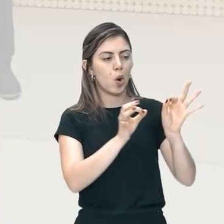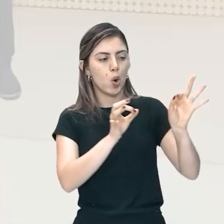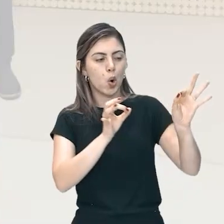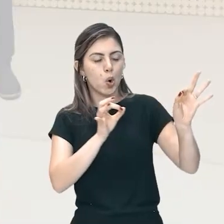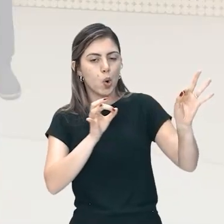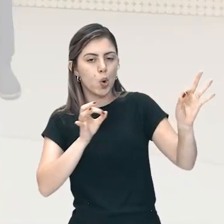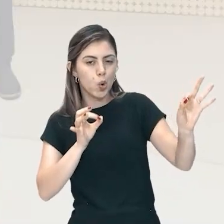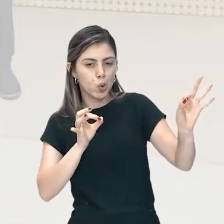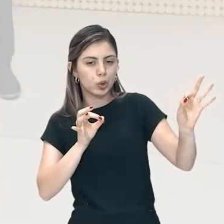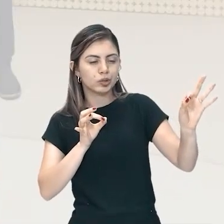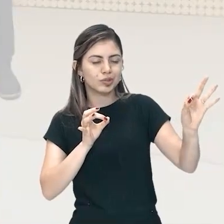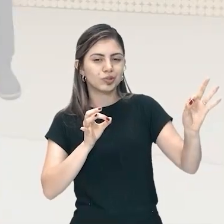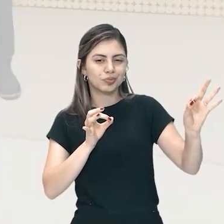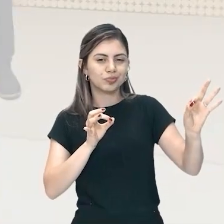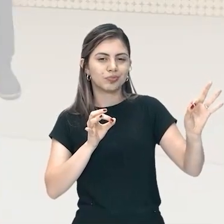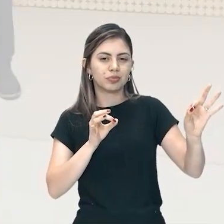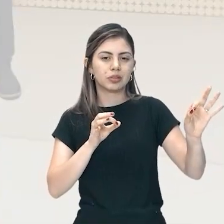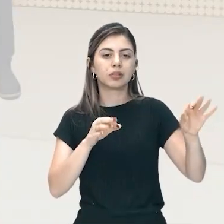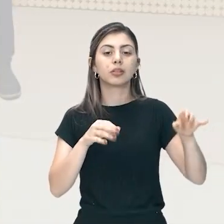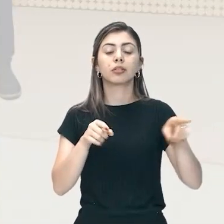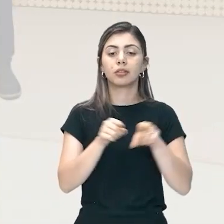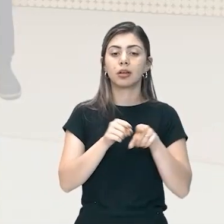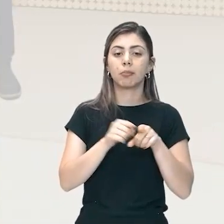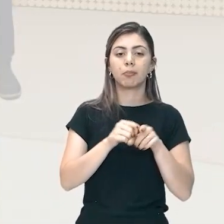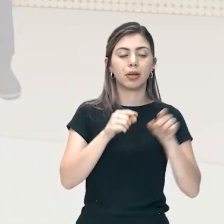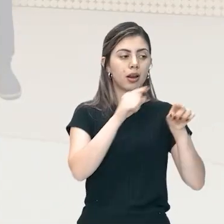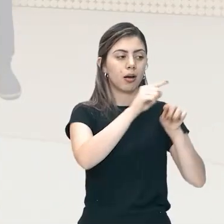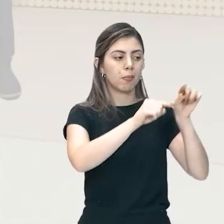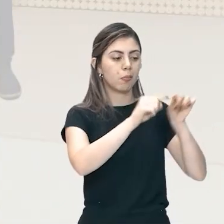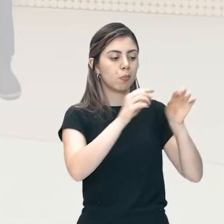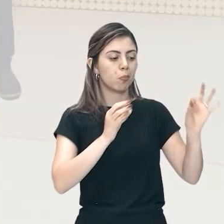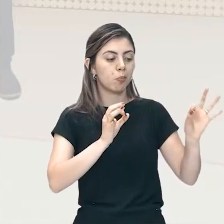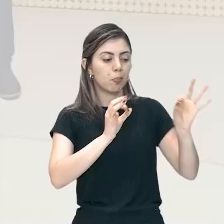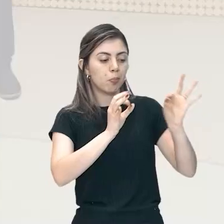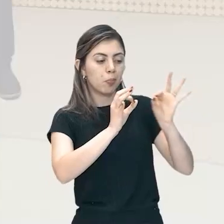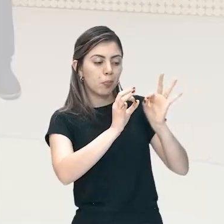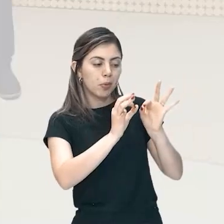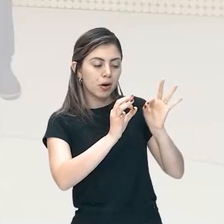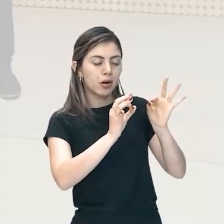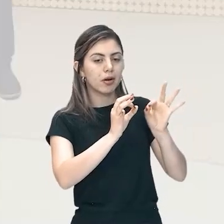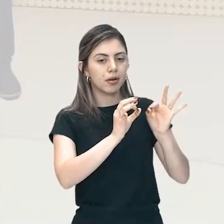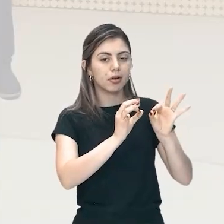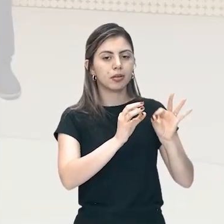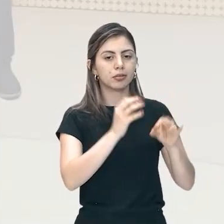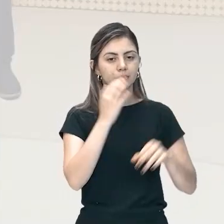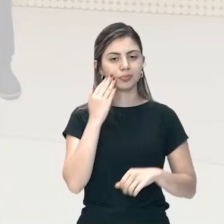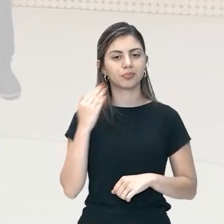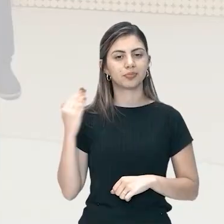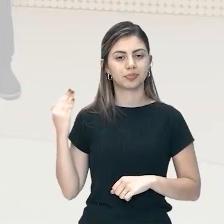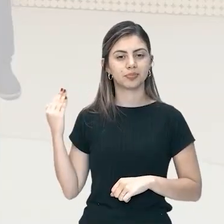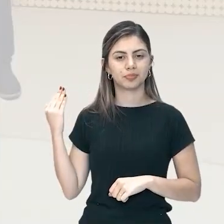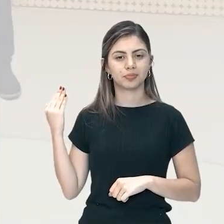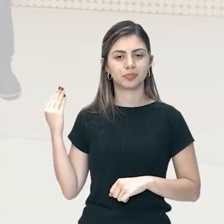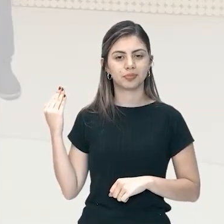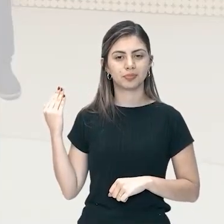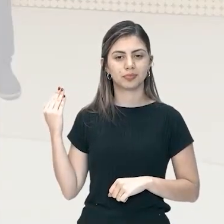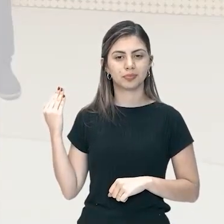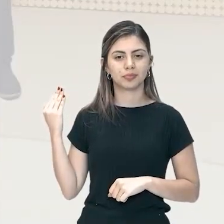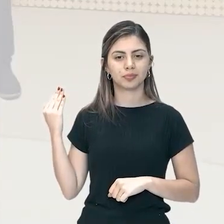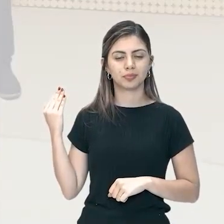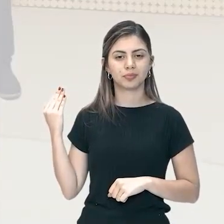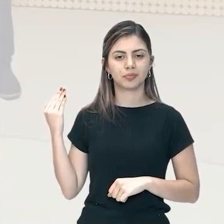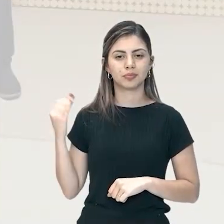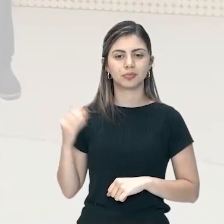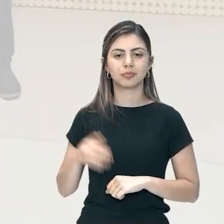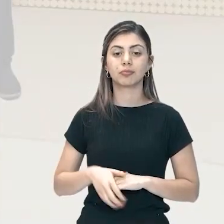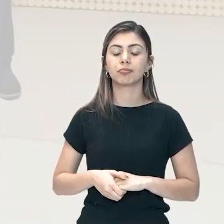mais distante. Observa também quando o objeto está um pouco mais próximo. Olha só, o objeto é um pouco mais próximo.